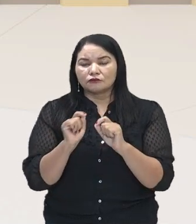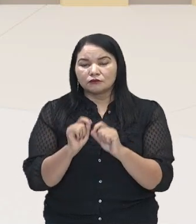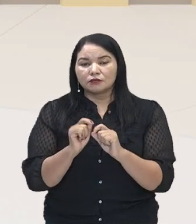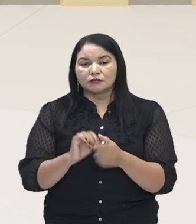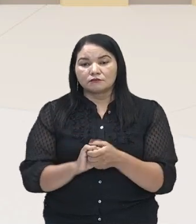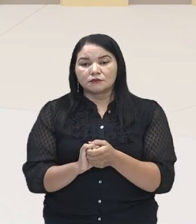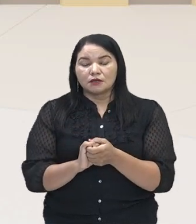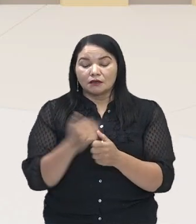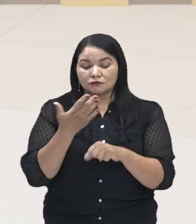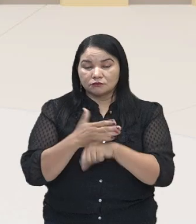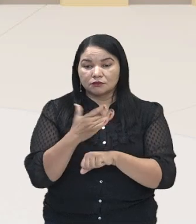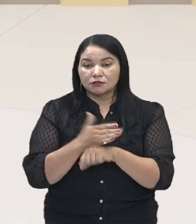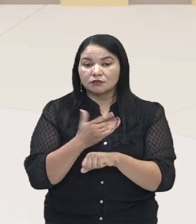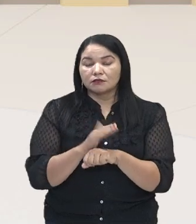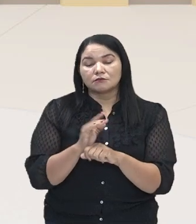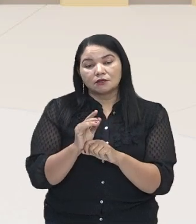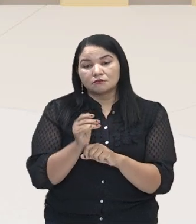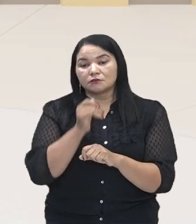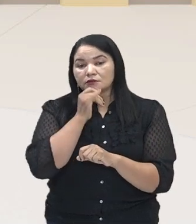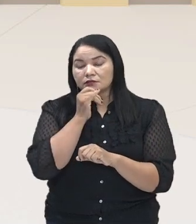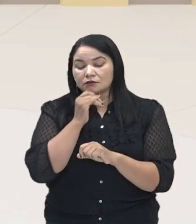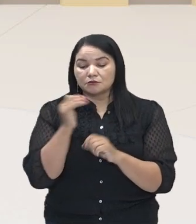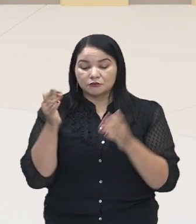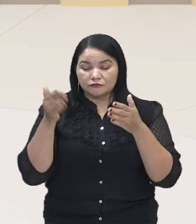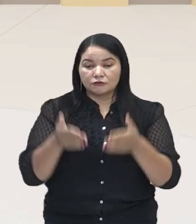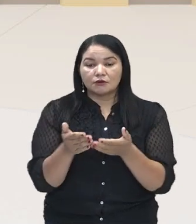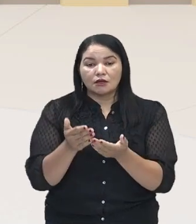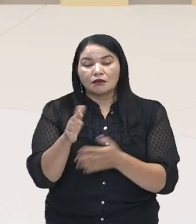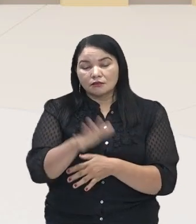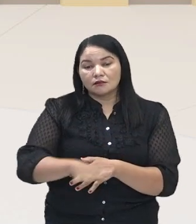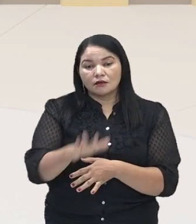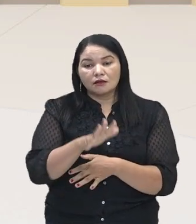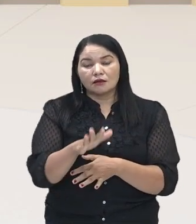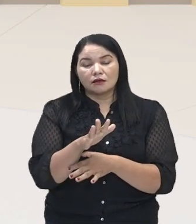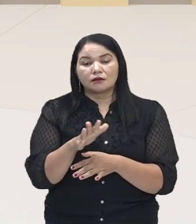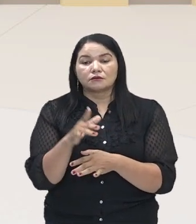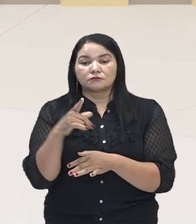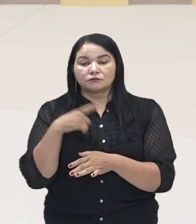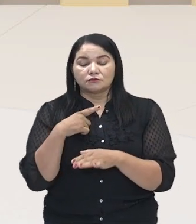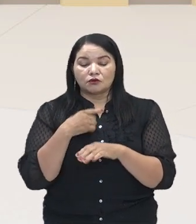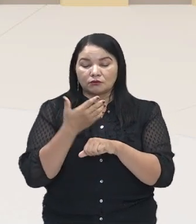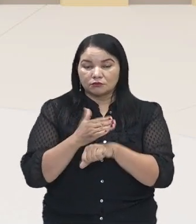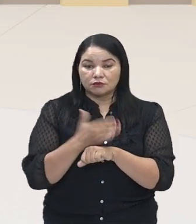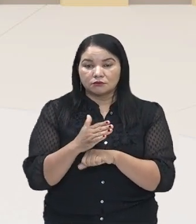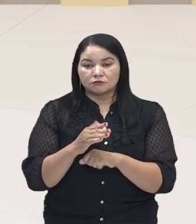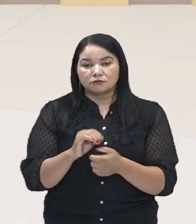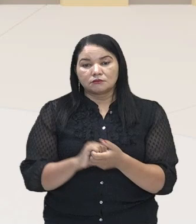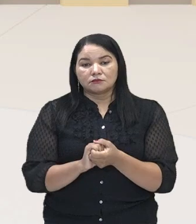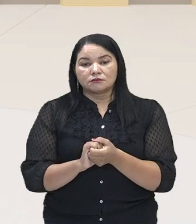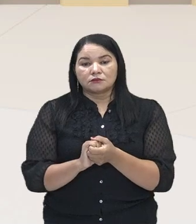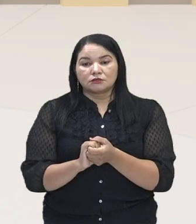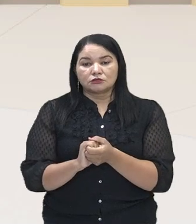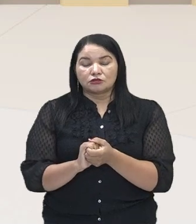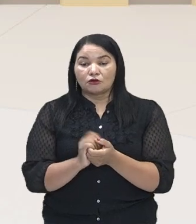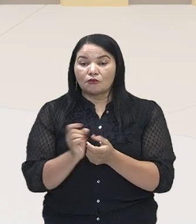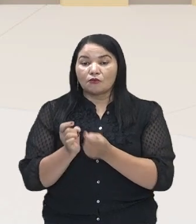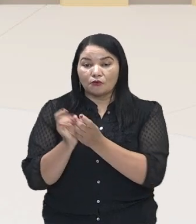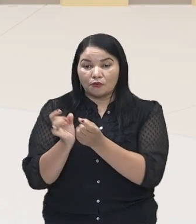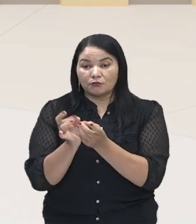um preparo para determinadas áreas, né? Nós também temos aí comércio, dê uma